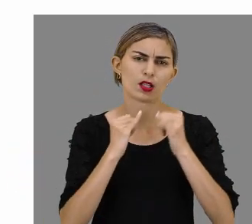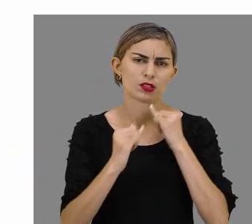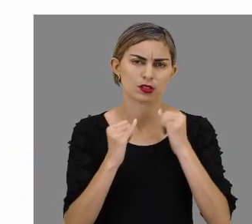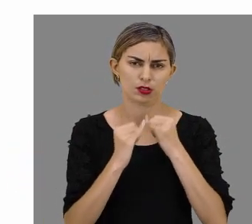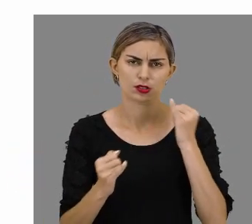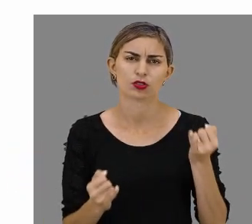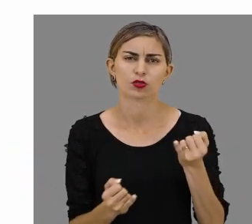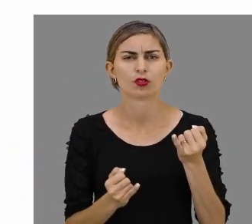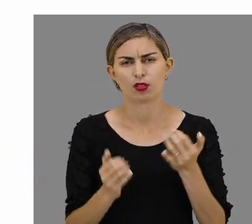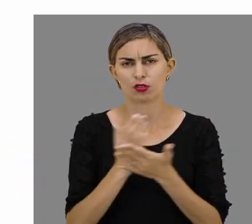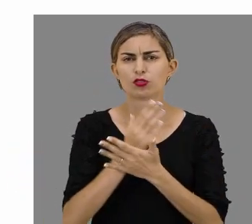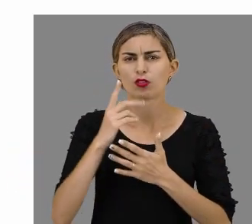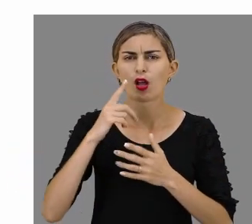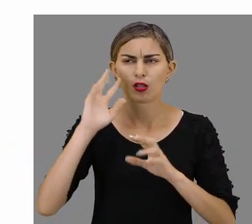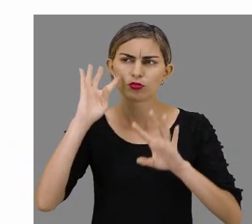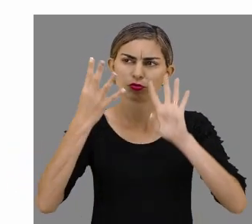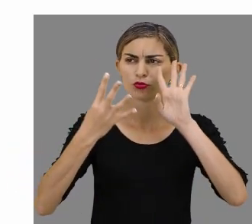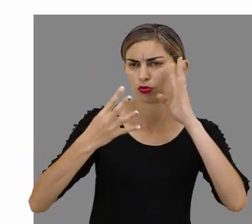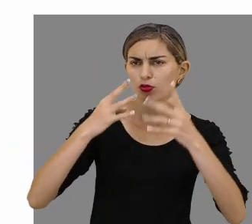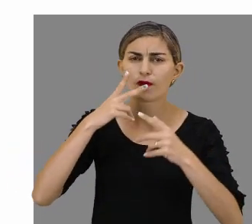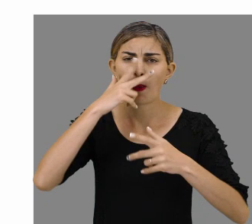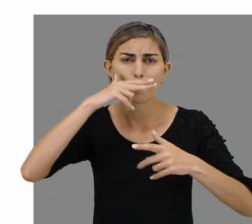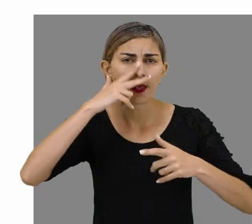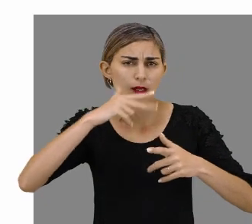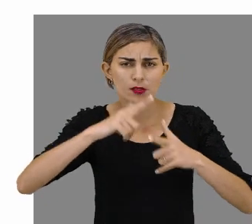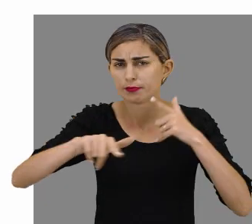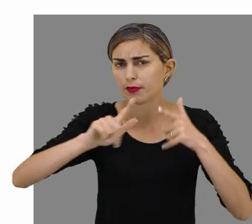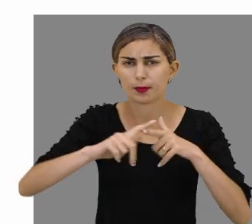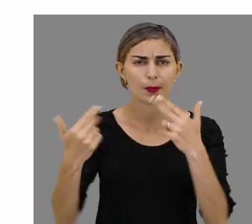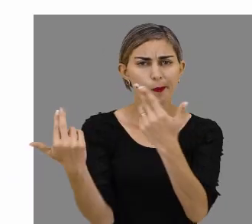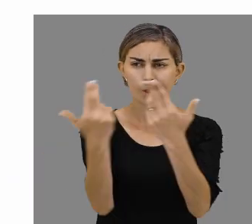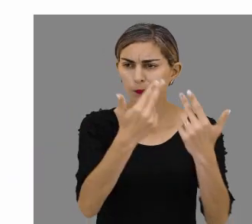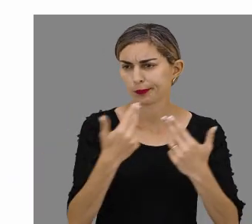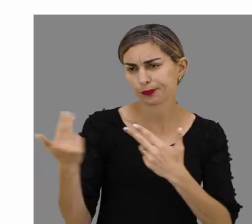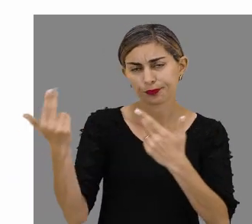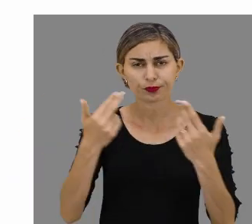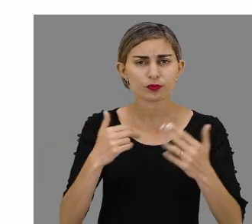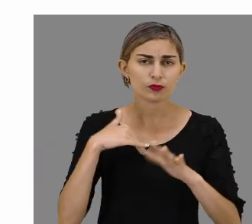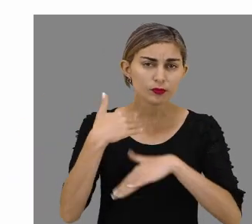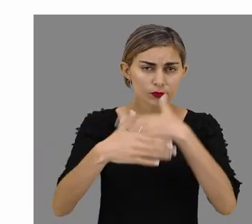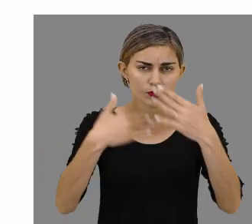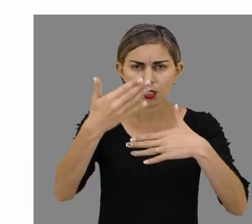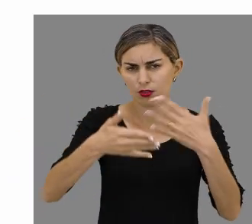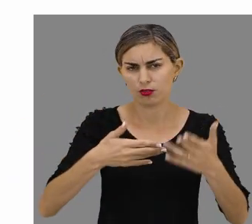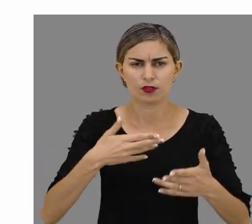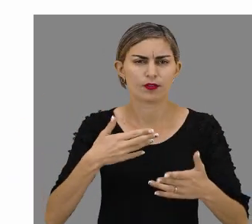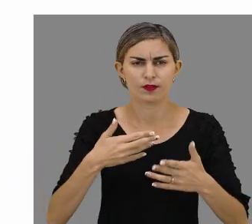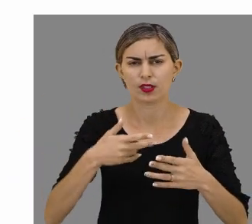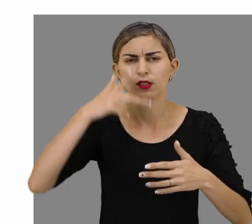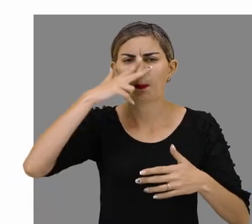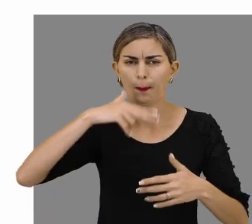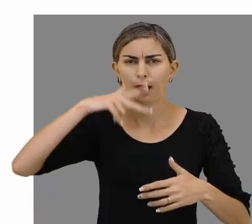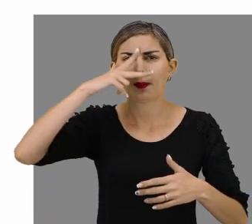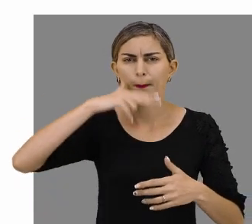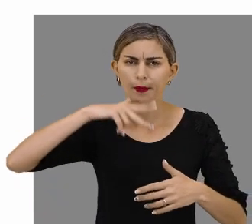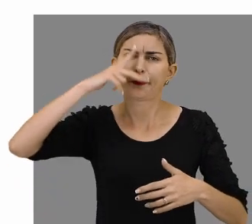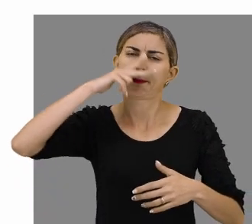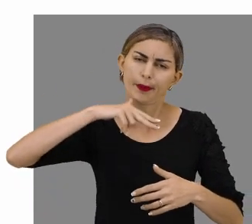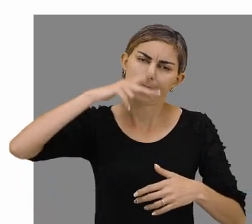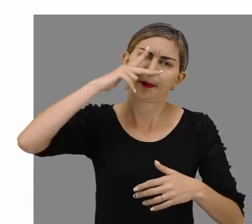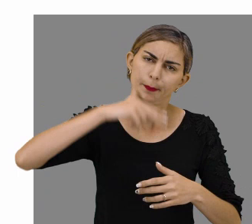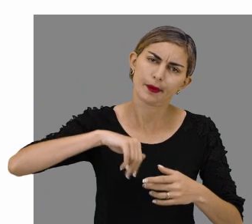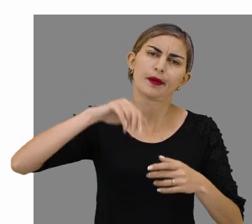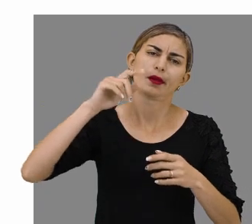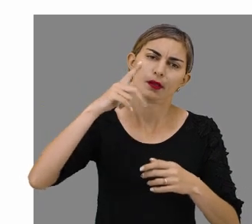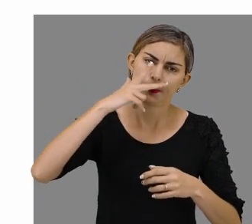muito parecidos, que solucionavam praticamente os mesmos problemas. A fim que os desenvolvedores não tivessem que repetir diversas